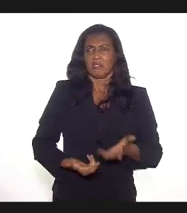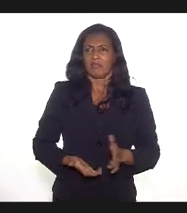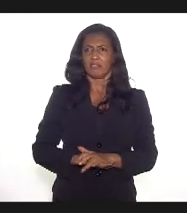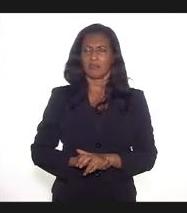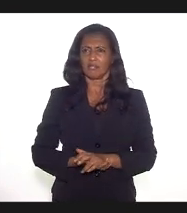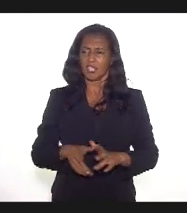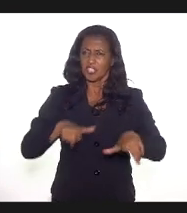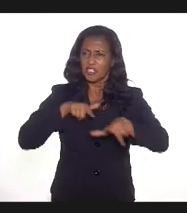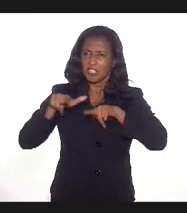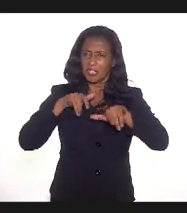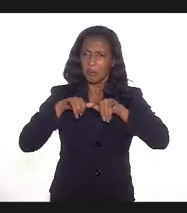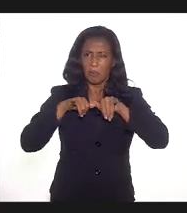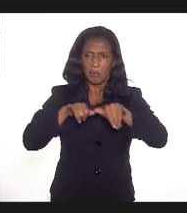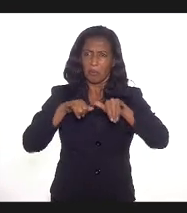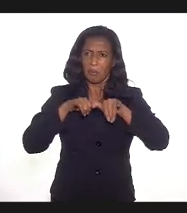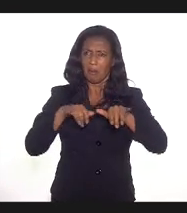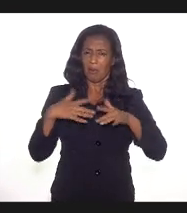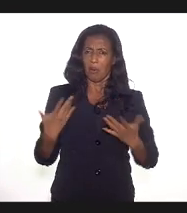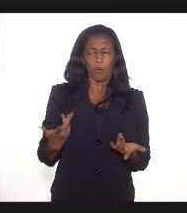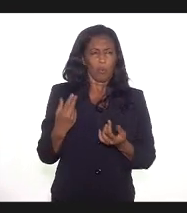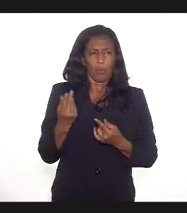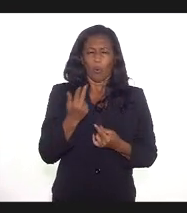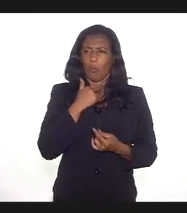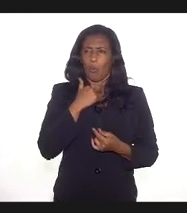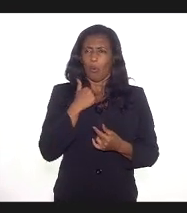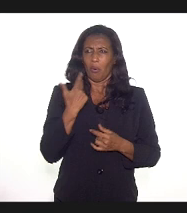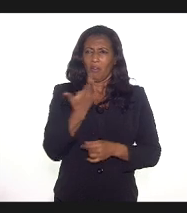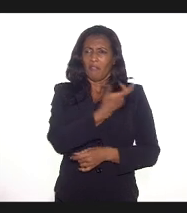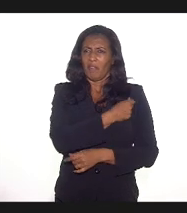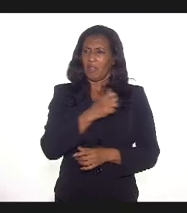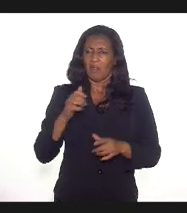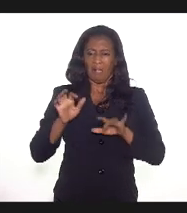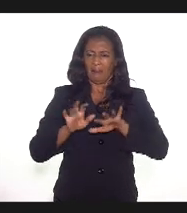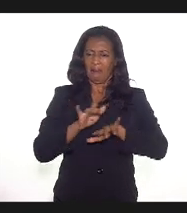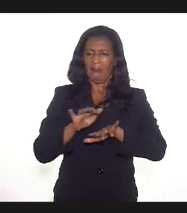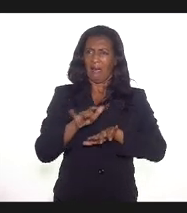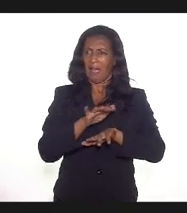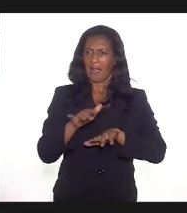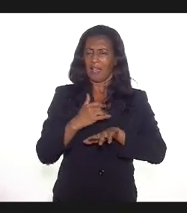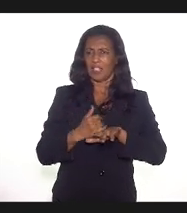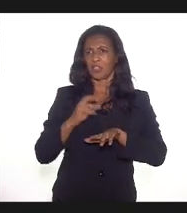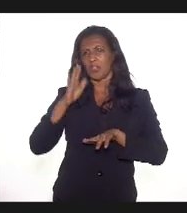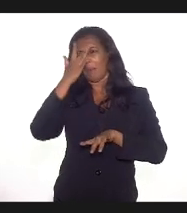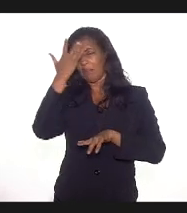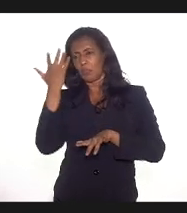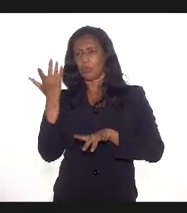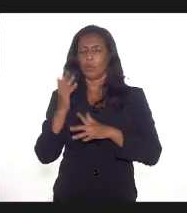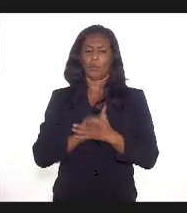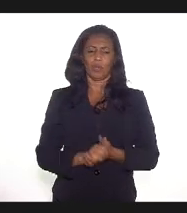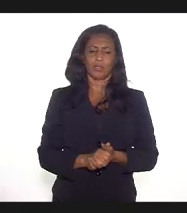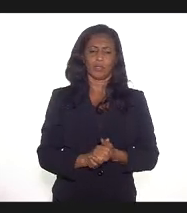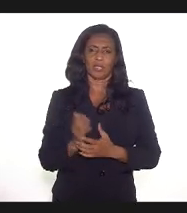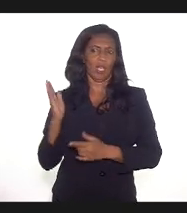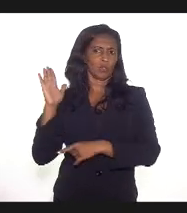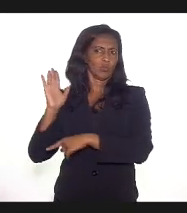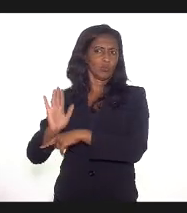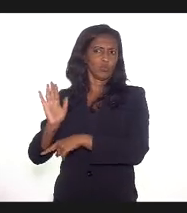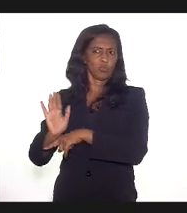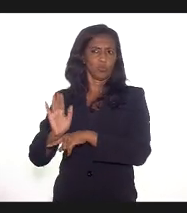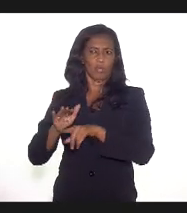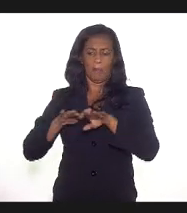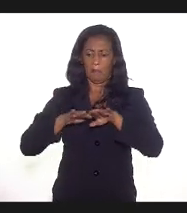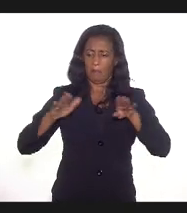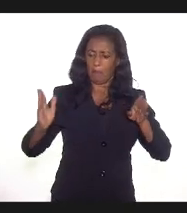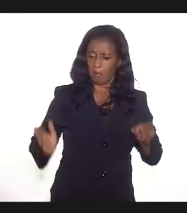que trabalha no supermercado não pode ser vacinado. Não só o pessoal do caixa, como o pessoal que atende no